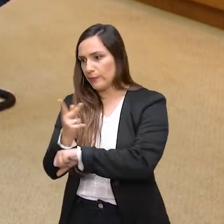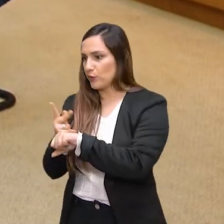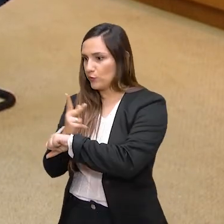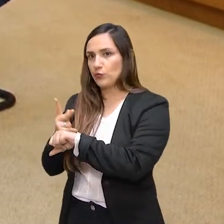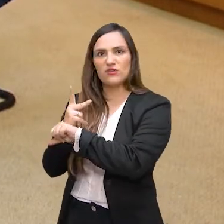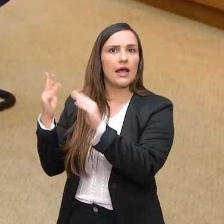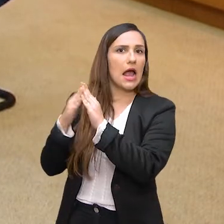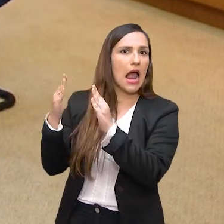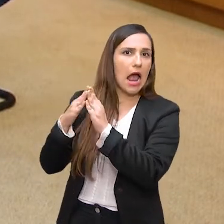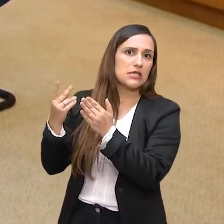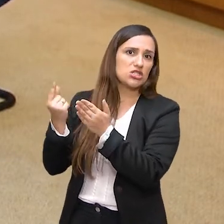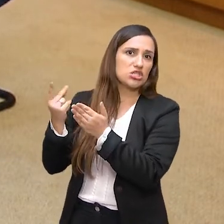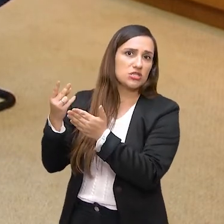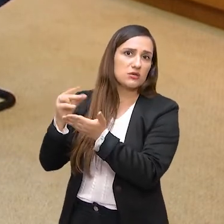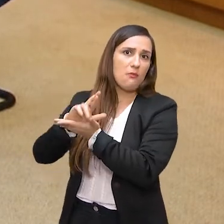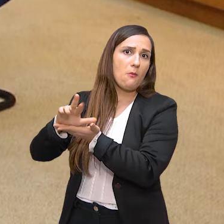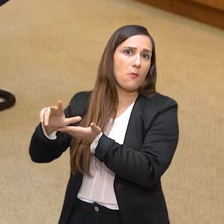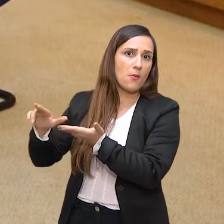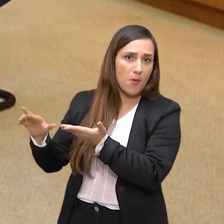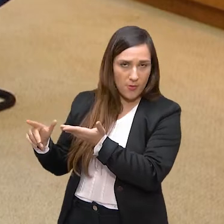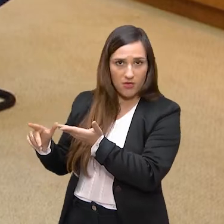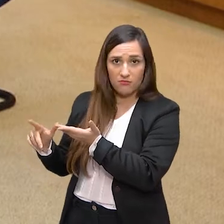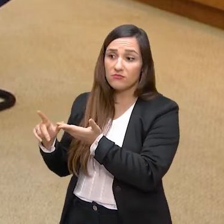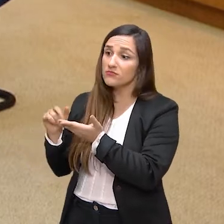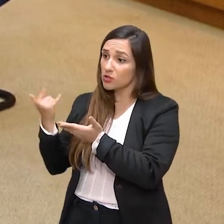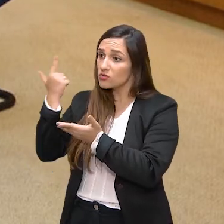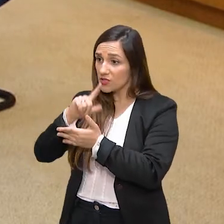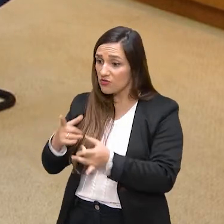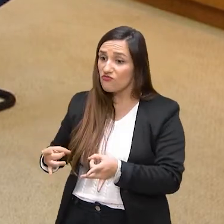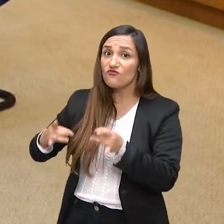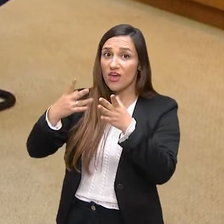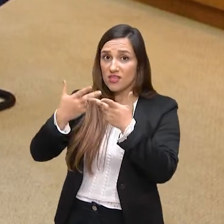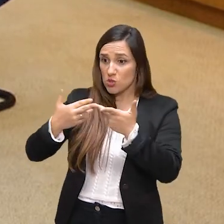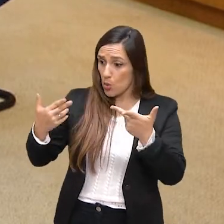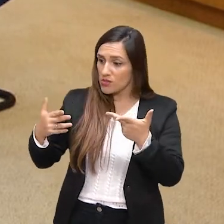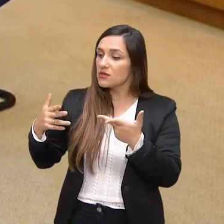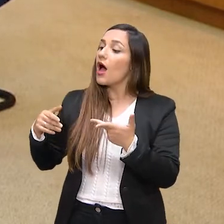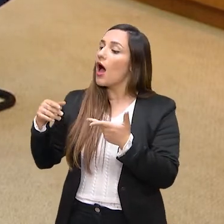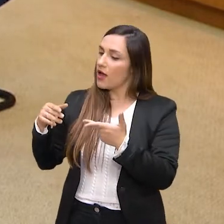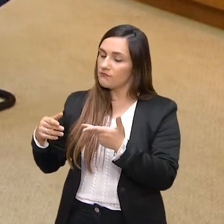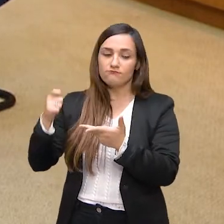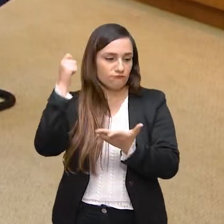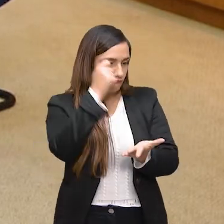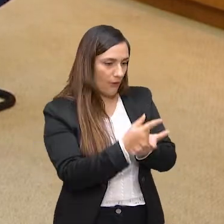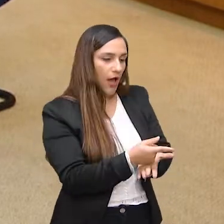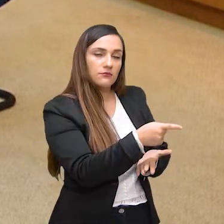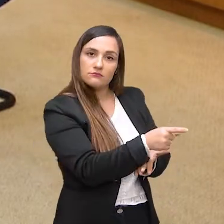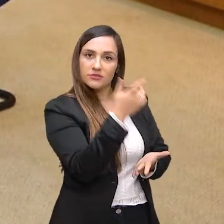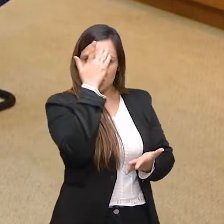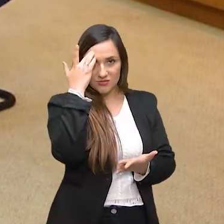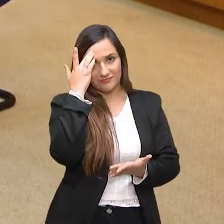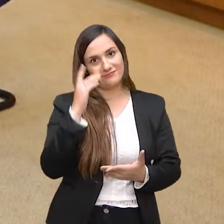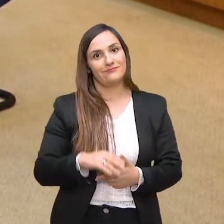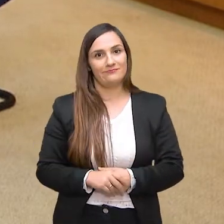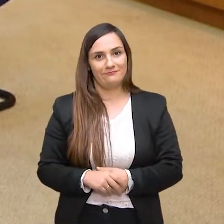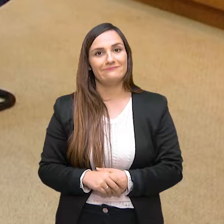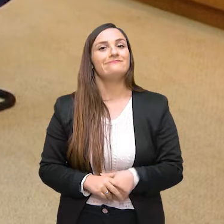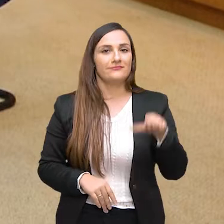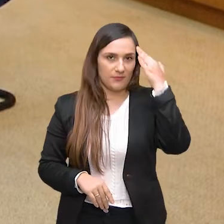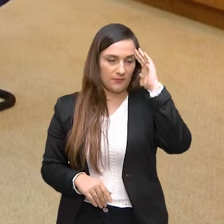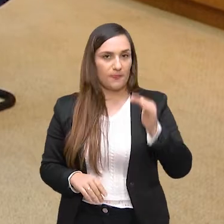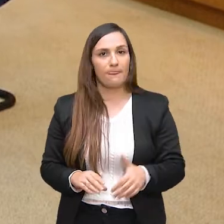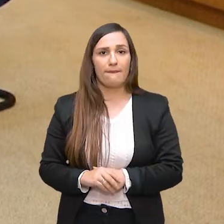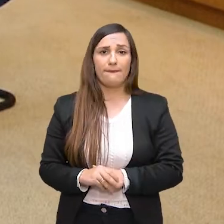para vender esses bens e, com o produto dessa venda, pagar o credor. Isso é dar efetividade àquela decisão